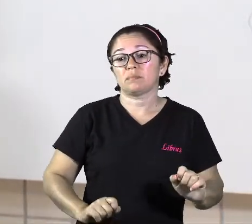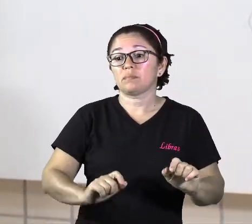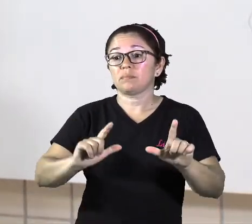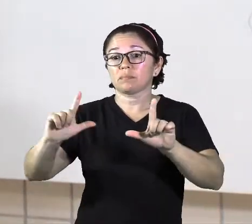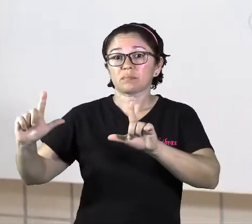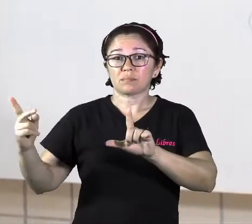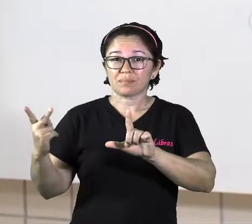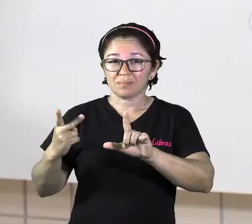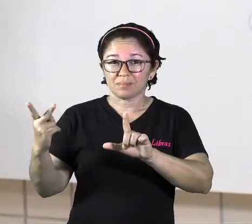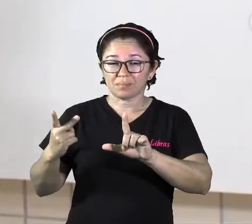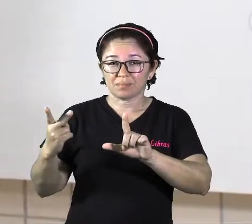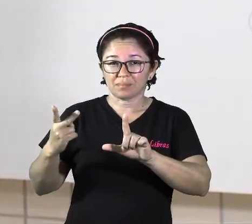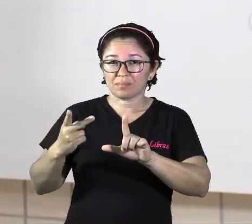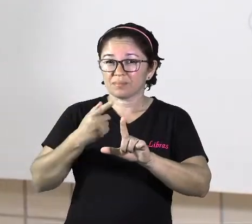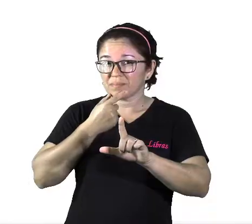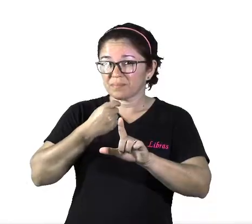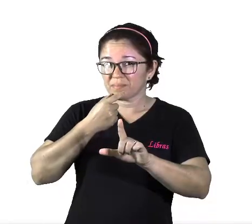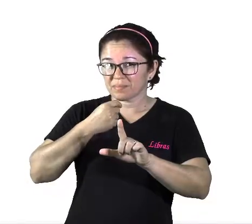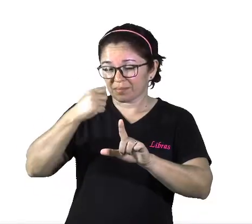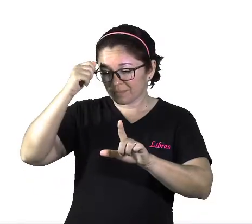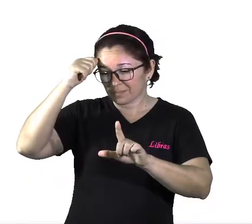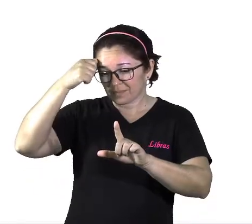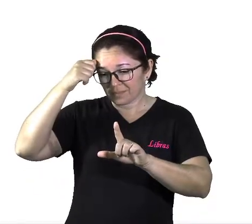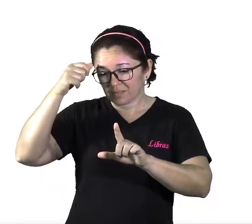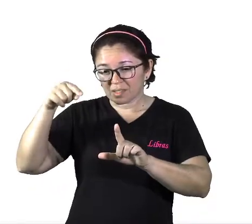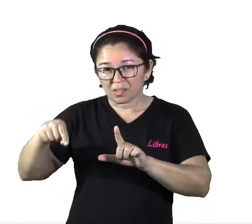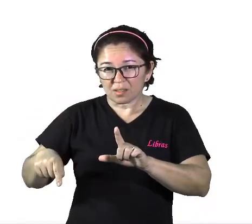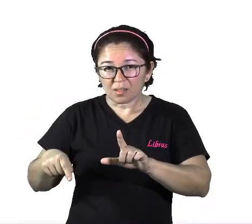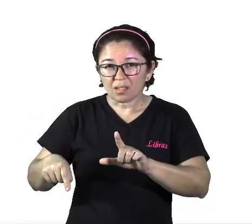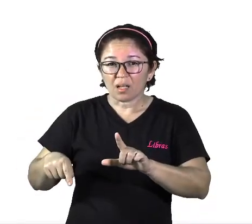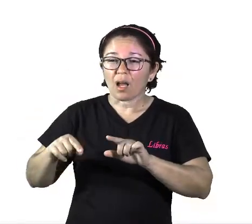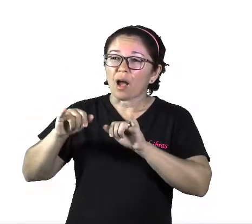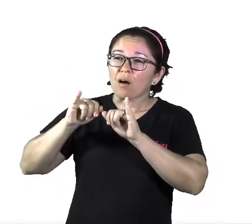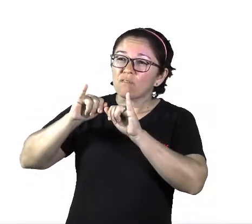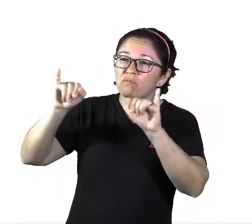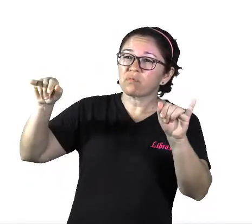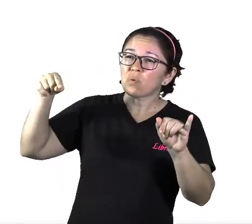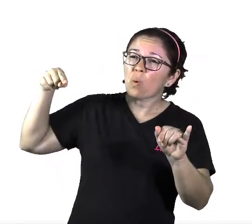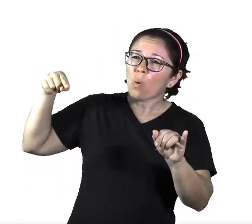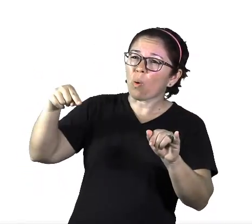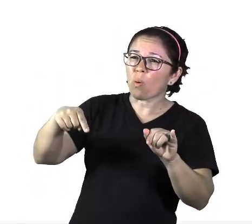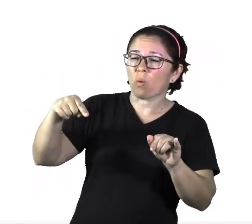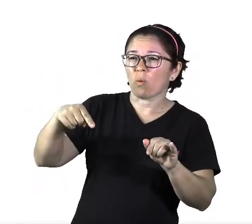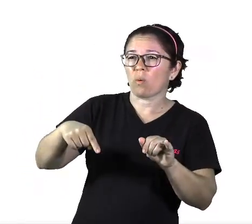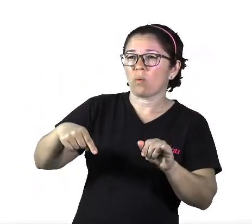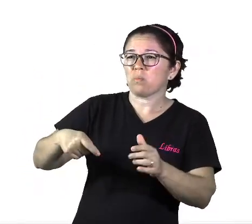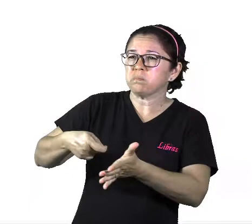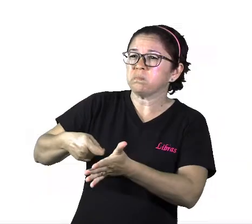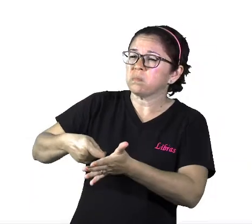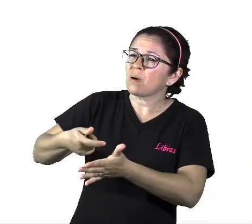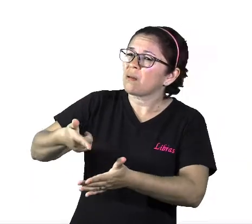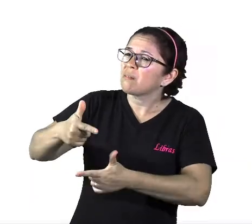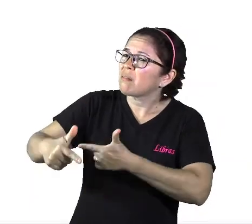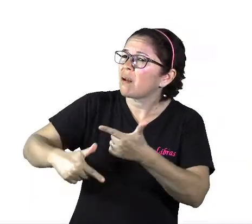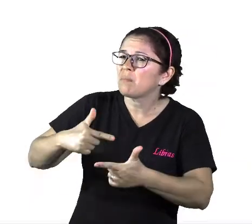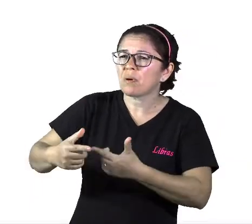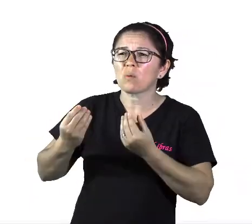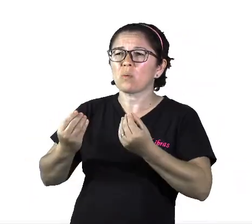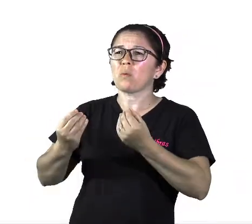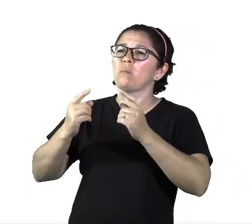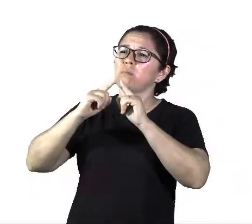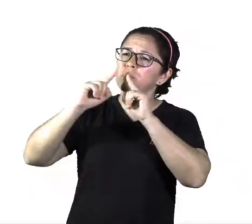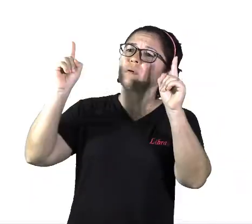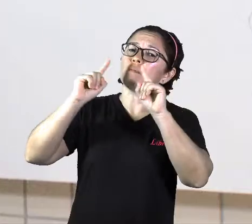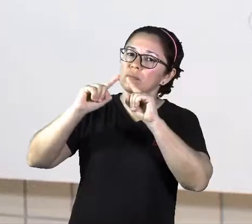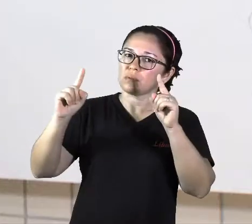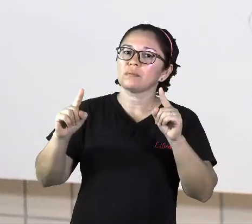infantil, tá bom? Terceira questão. Qual o problema social evidenciado nos textos jornalísticos? A fotodenúncia